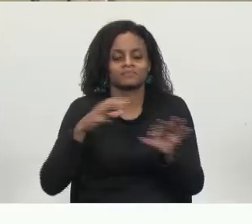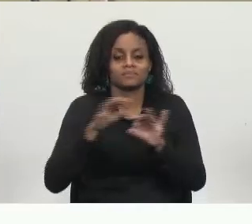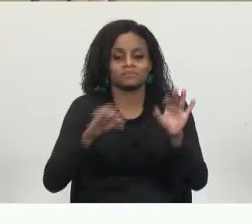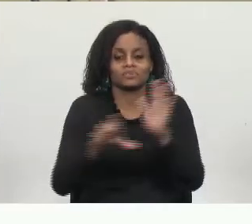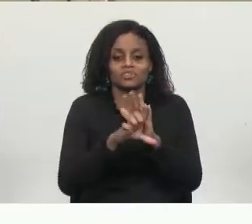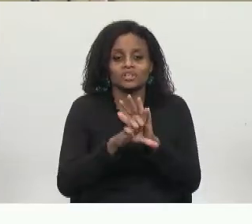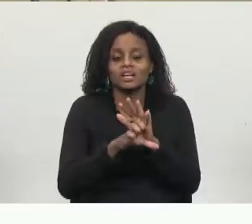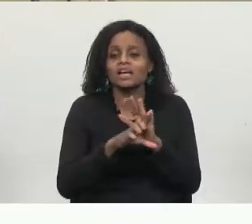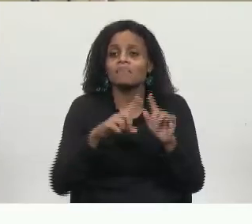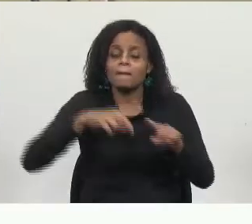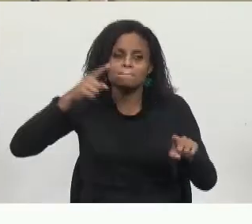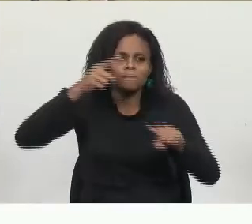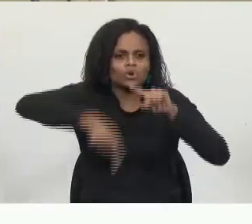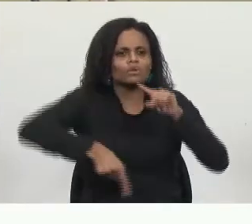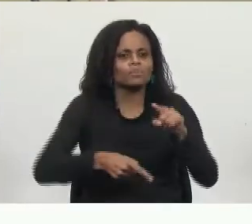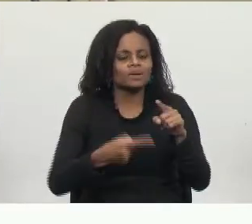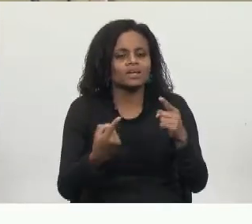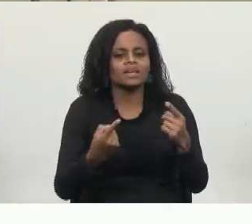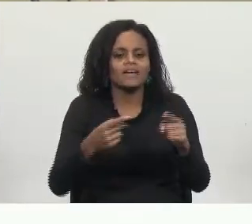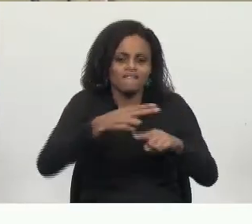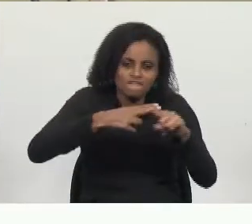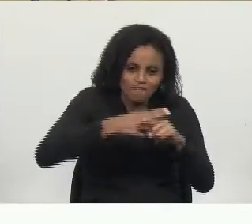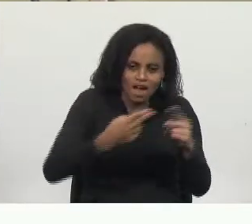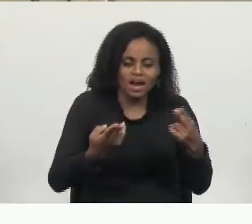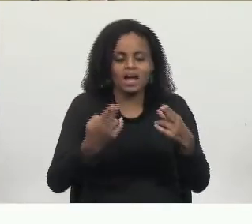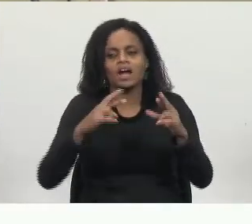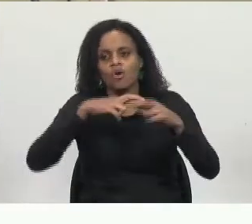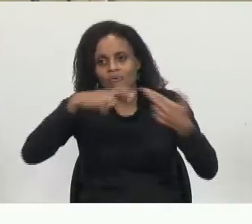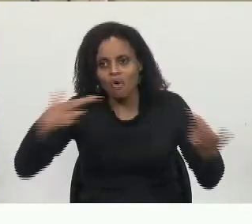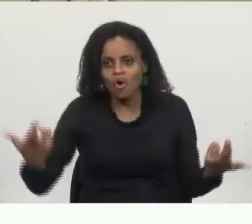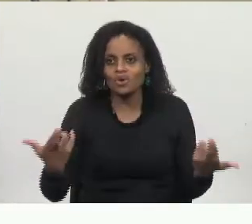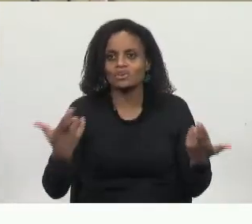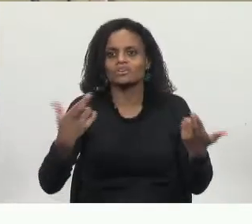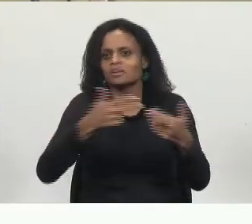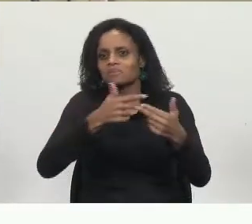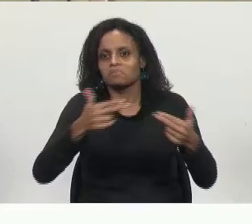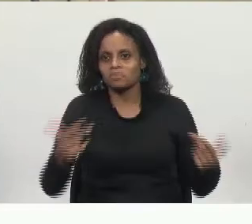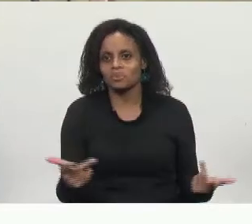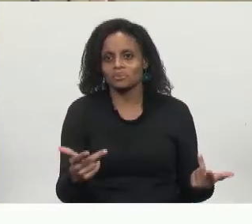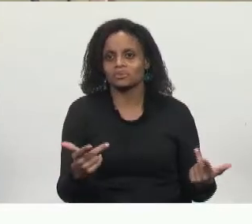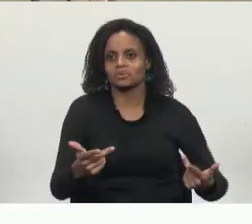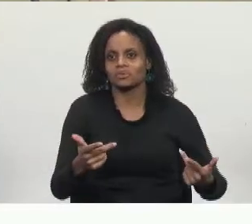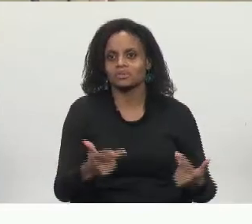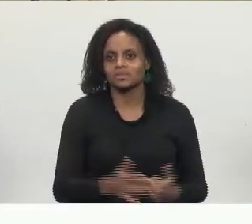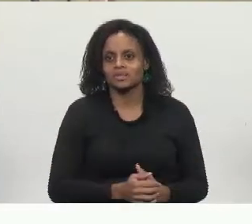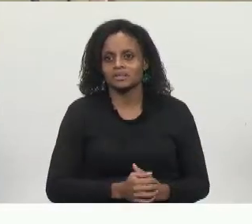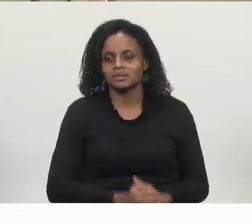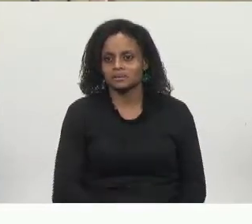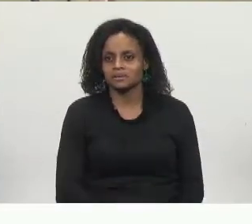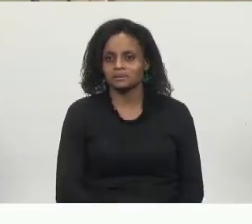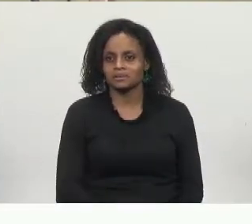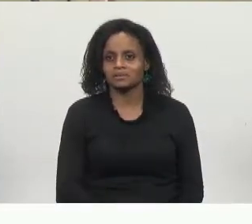de colher, uso de fronha, uso de corda, sabe? No estado do Rio já é proibido andar com faca na rua.